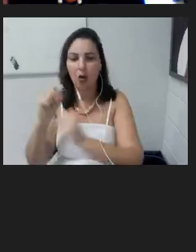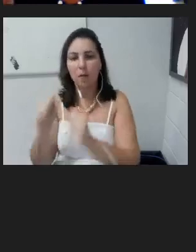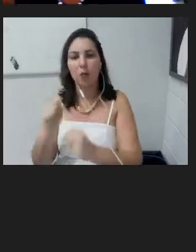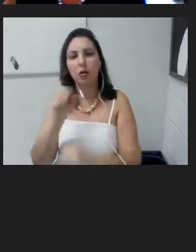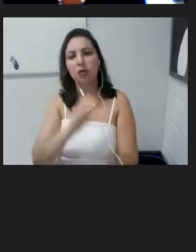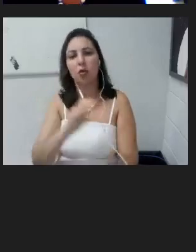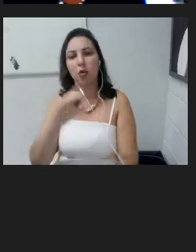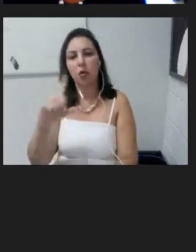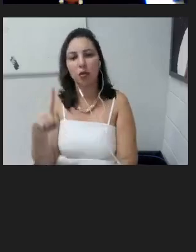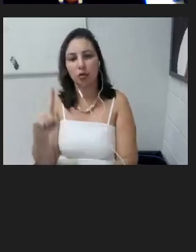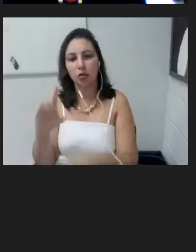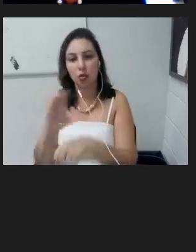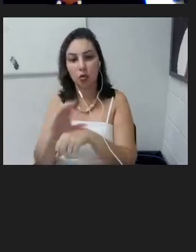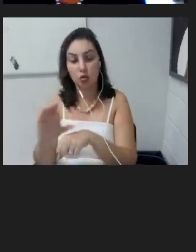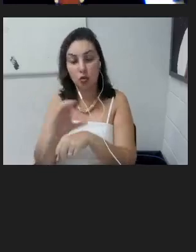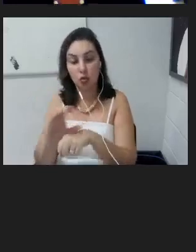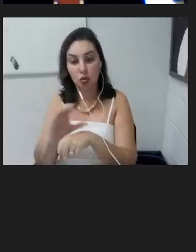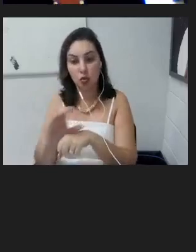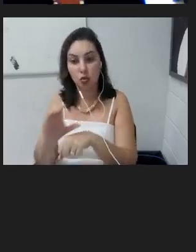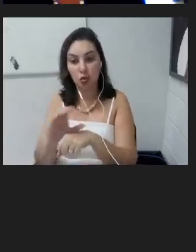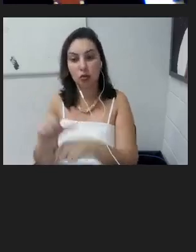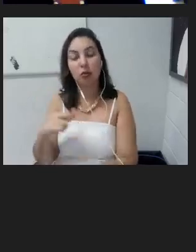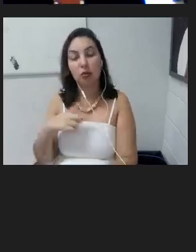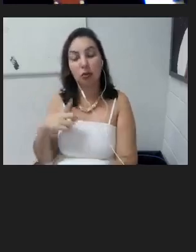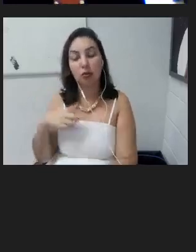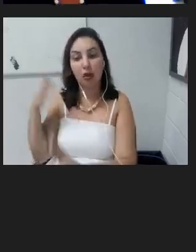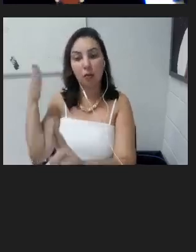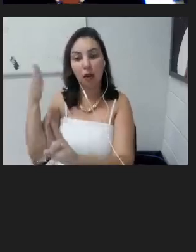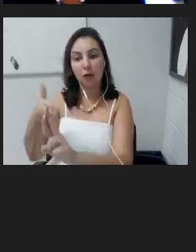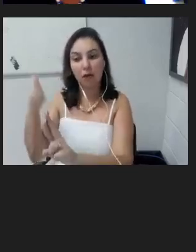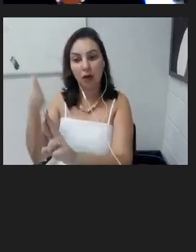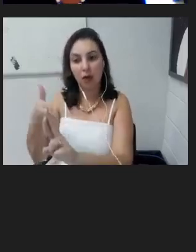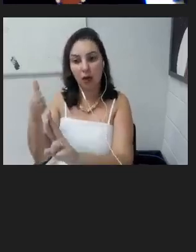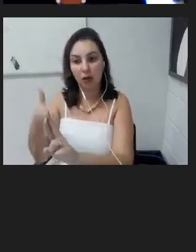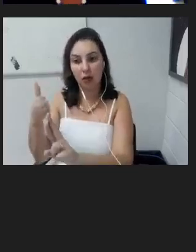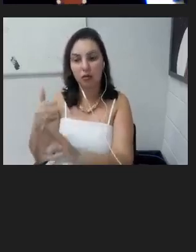curso. Que ele tenha uma referência